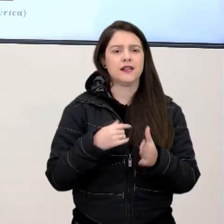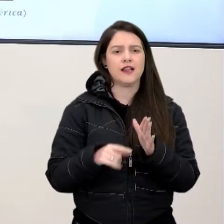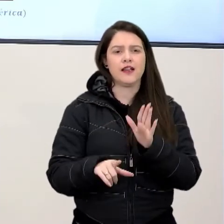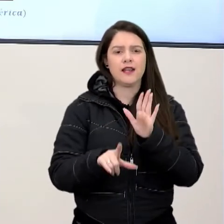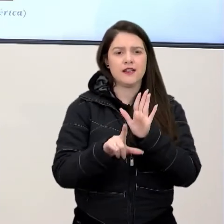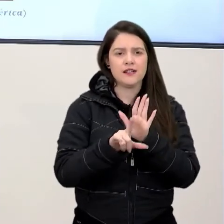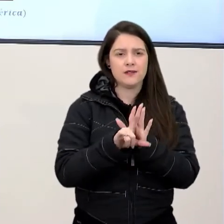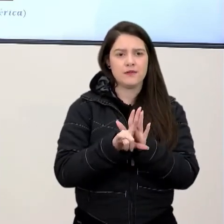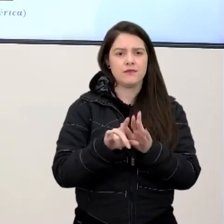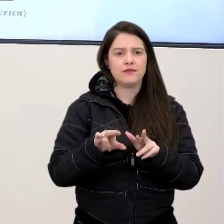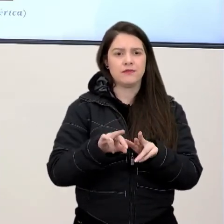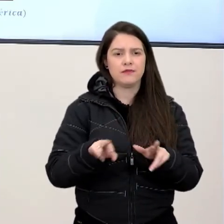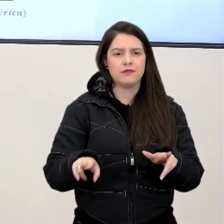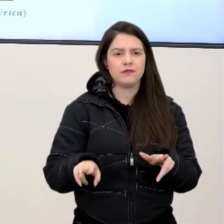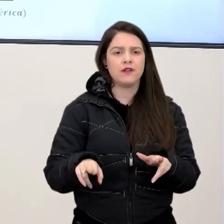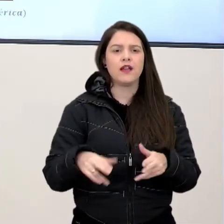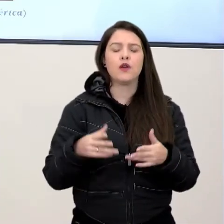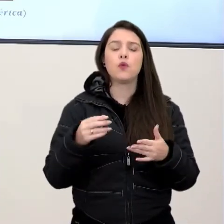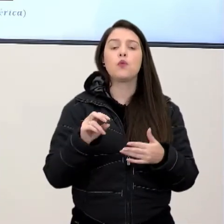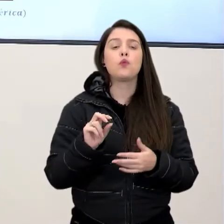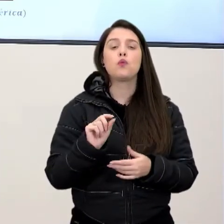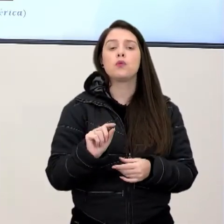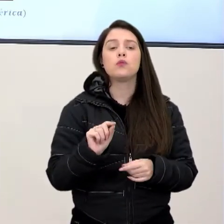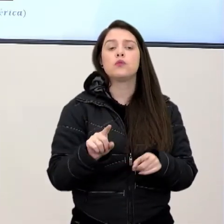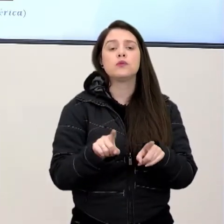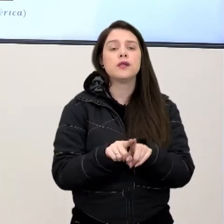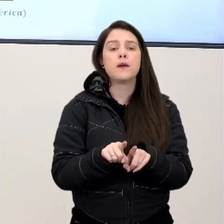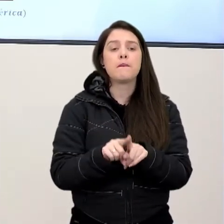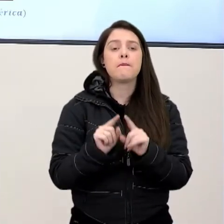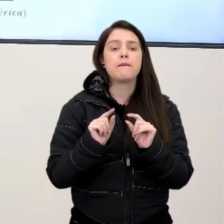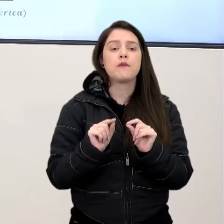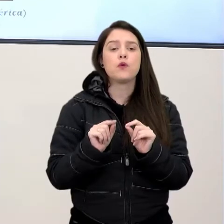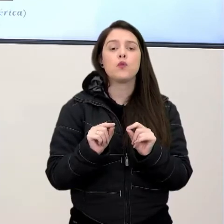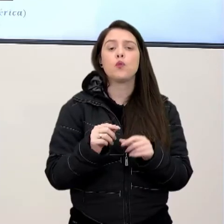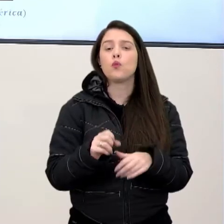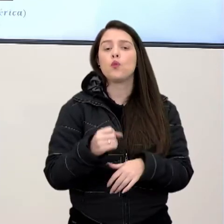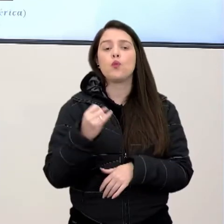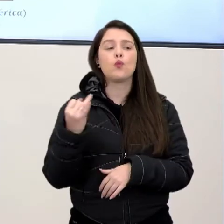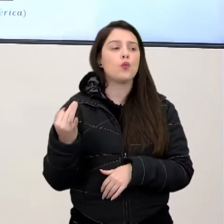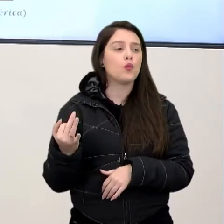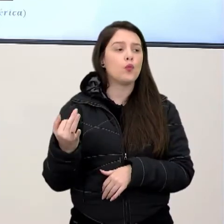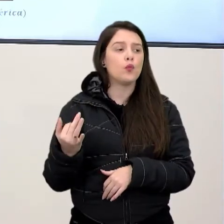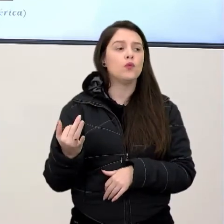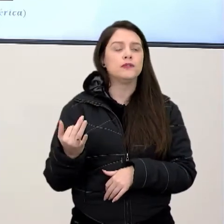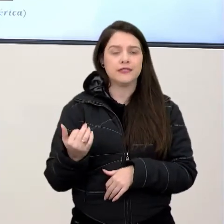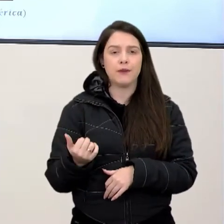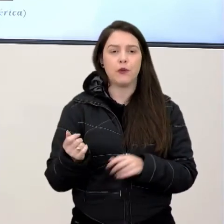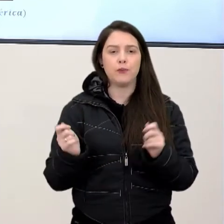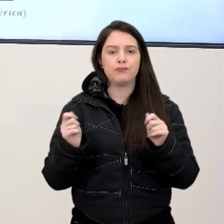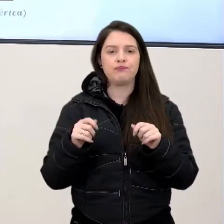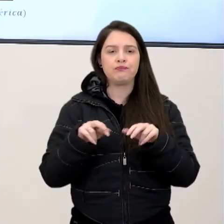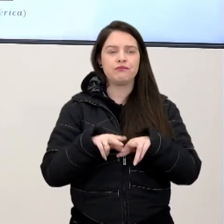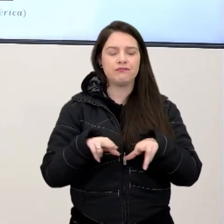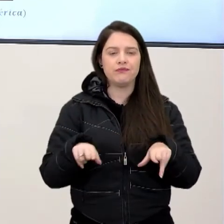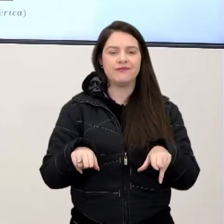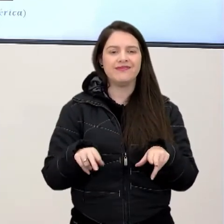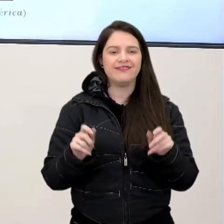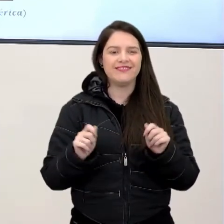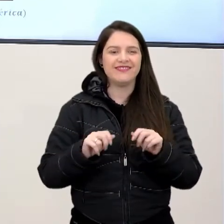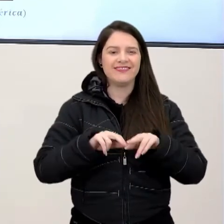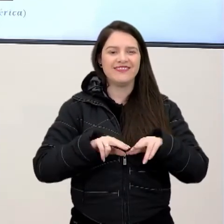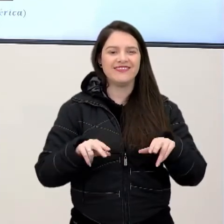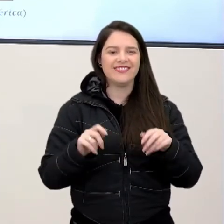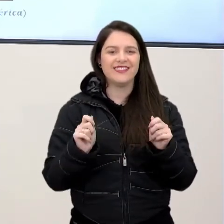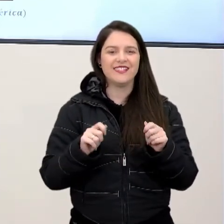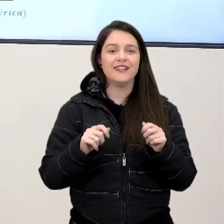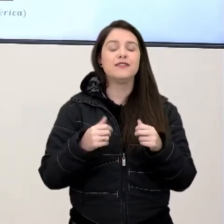errar? Existe. Na calculadora também. Tão grande quanto. Sem muitos problemas. Mas você consegue fazer? Consegue, com calma, com